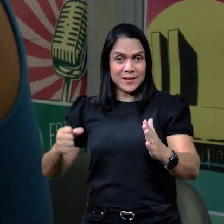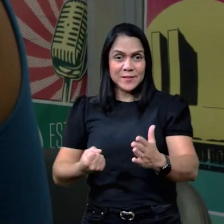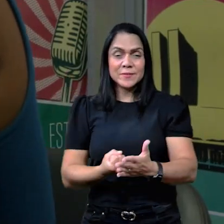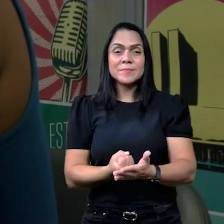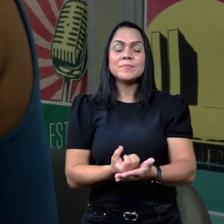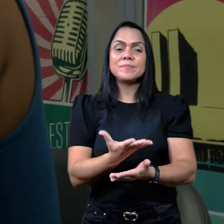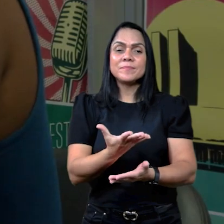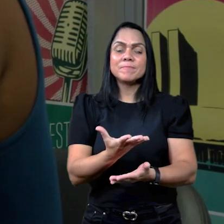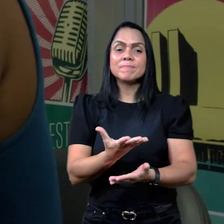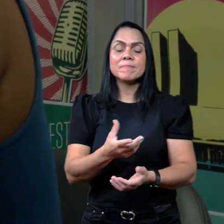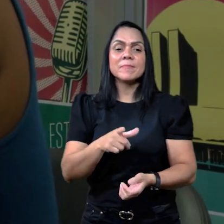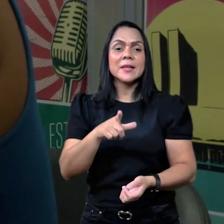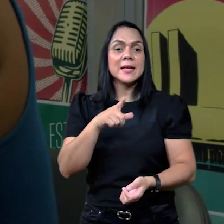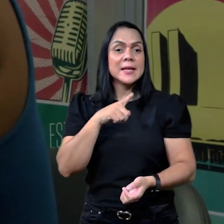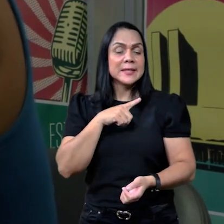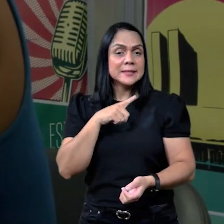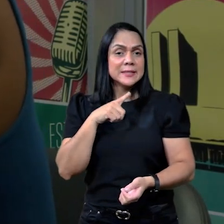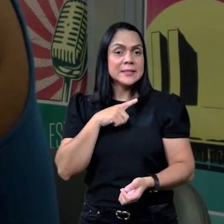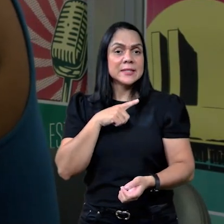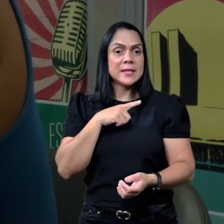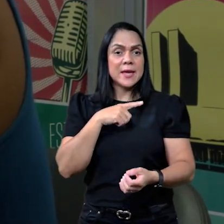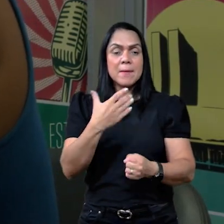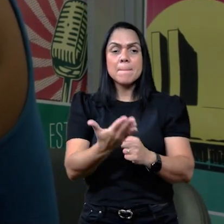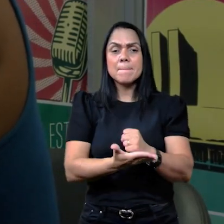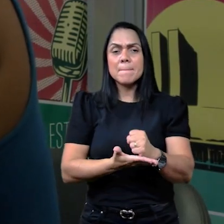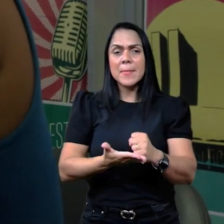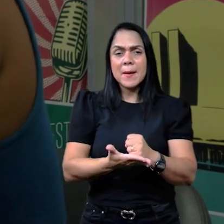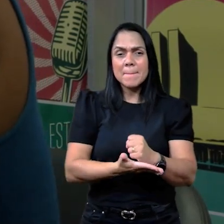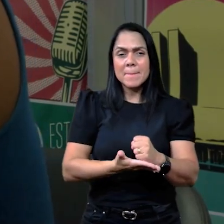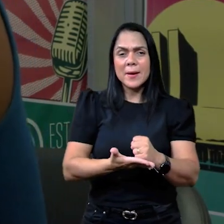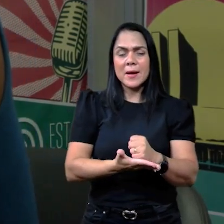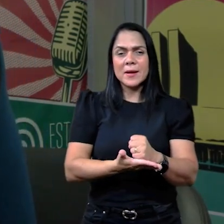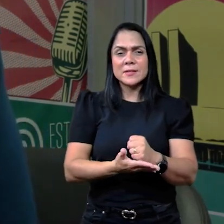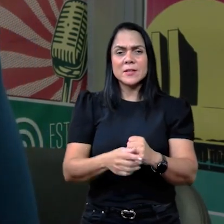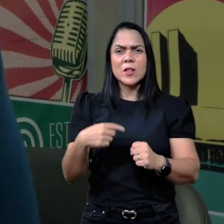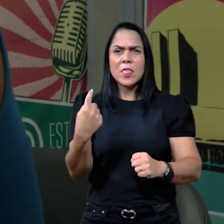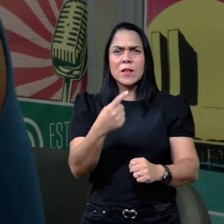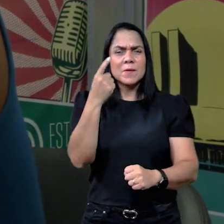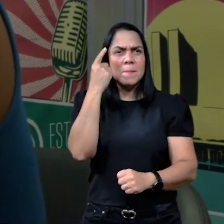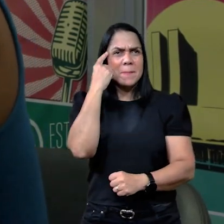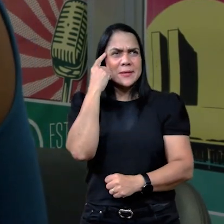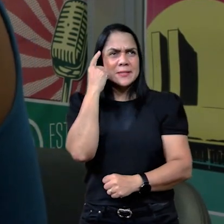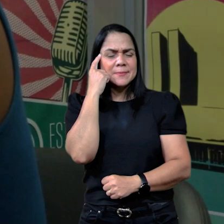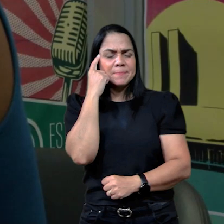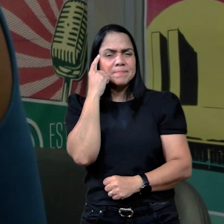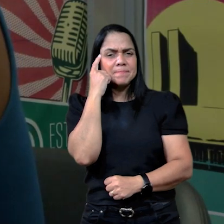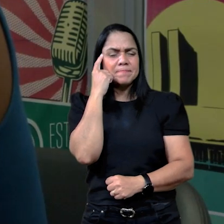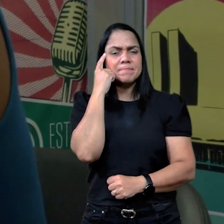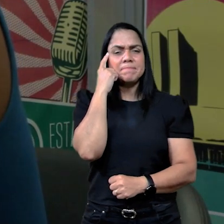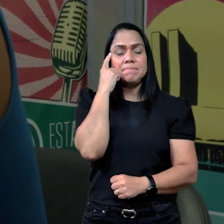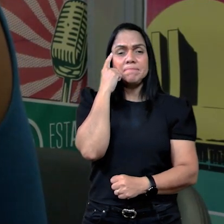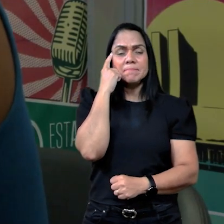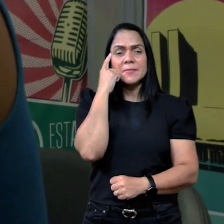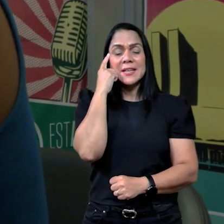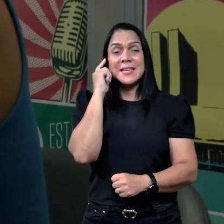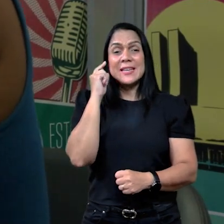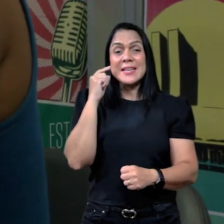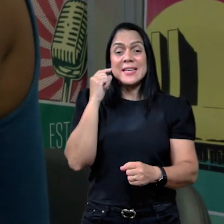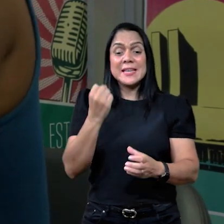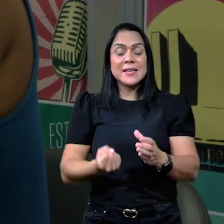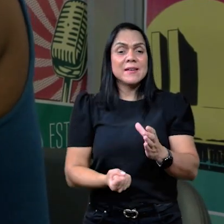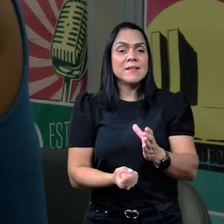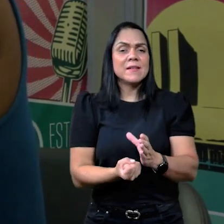agenda territorial e a inclusão produtiva. Quando a gente pensa em fomentar ações, né, está proposto aqui nessa política que